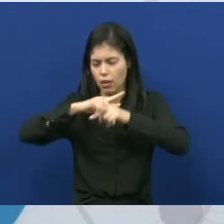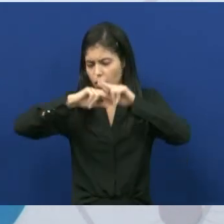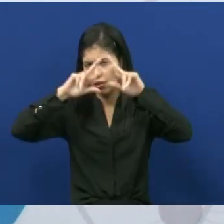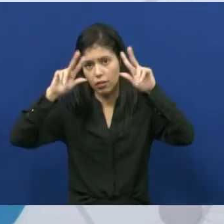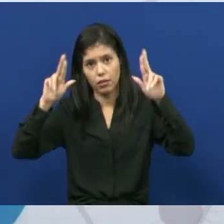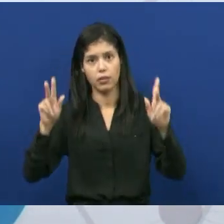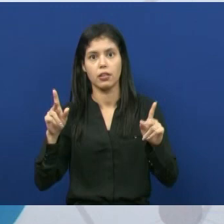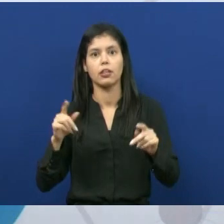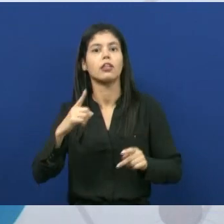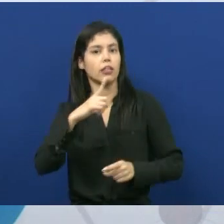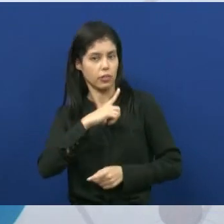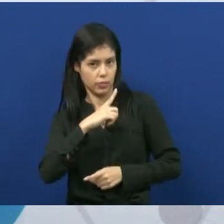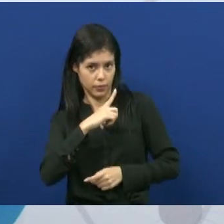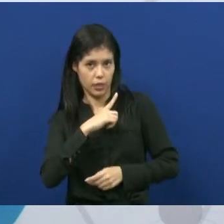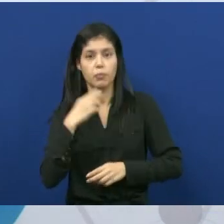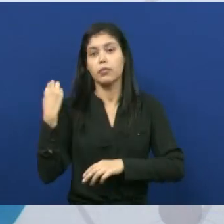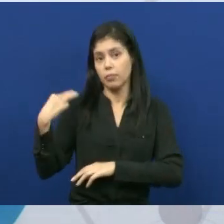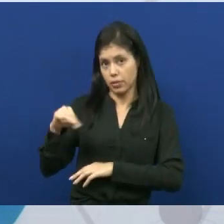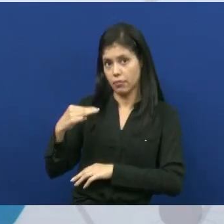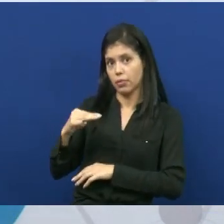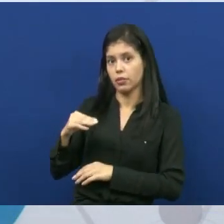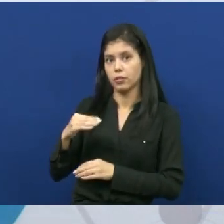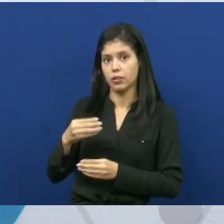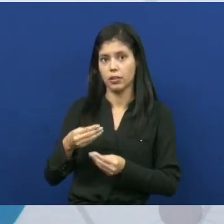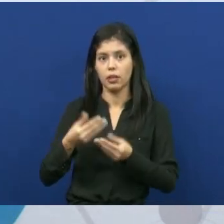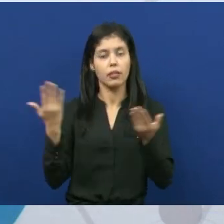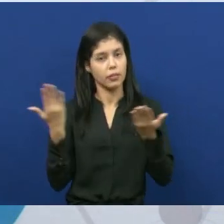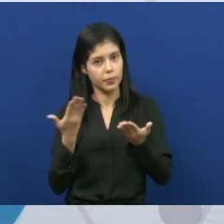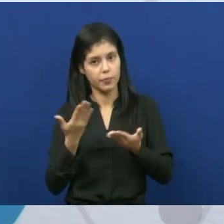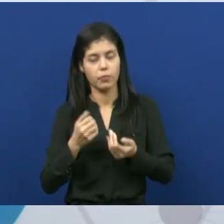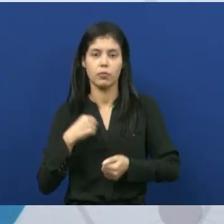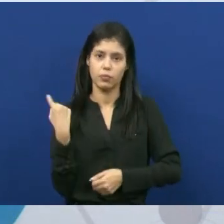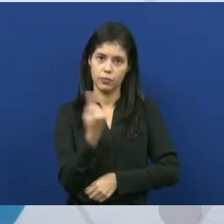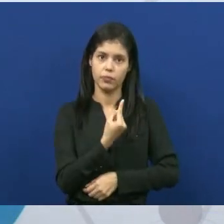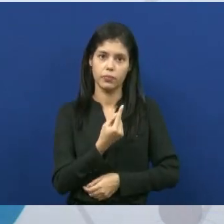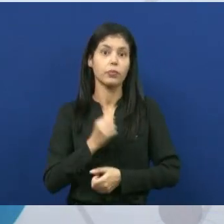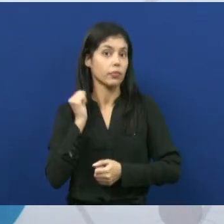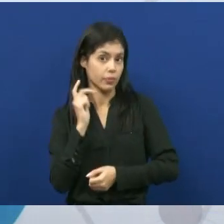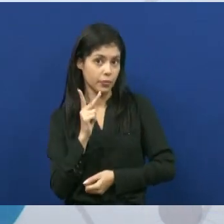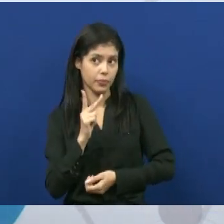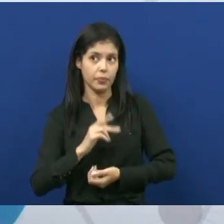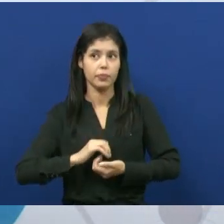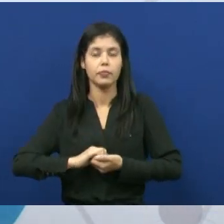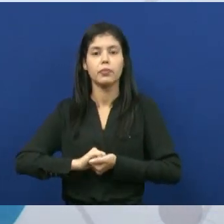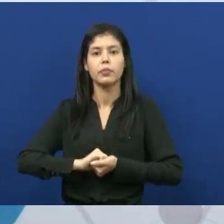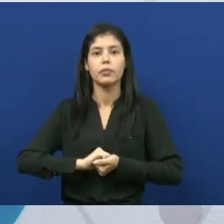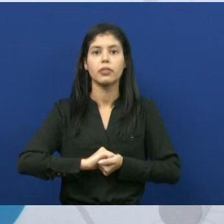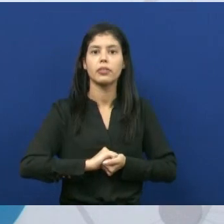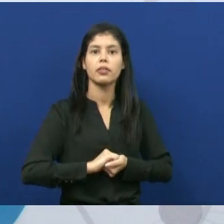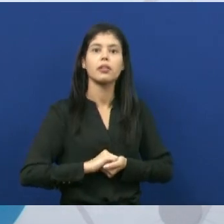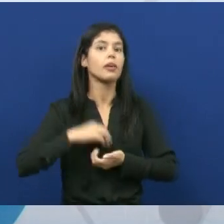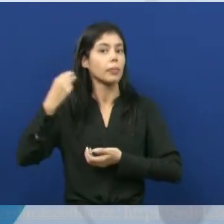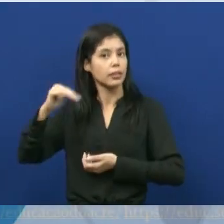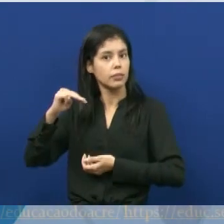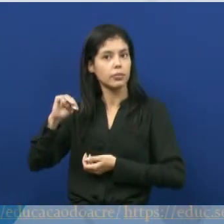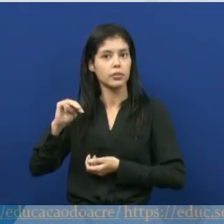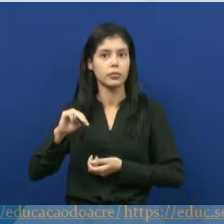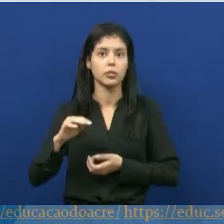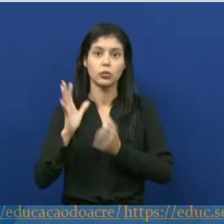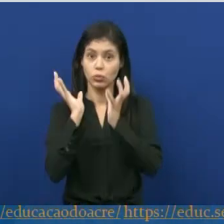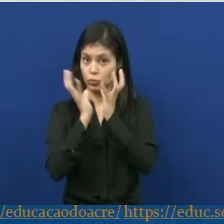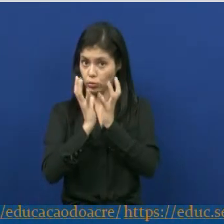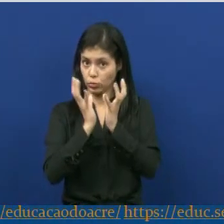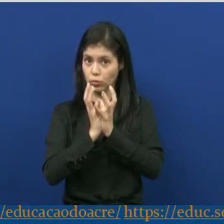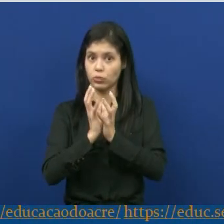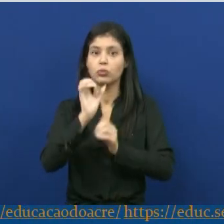situações nós temos a matemática presente em nossa vida um ok a matemática